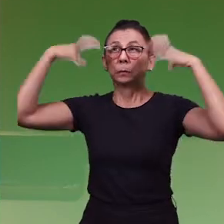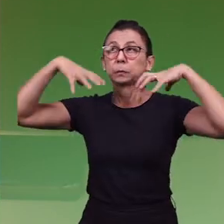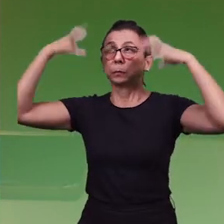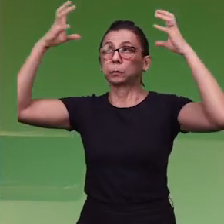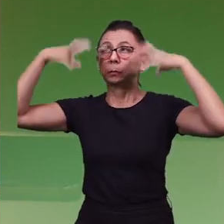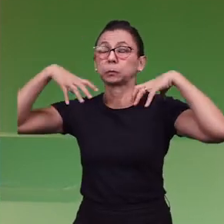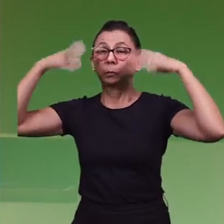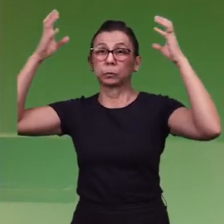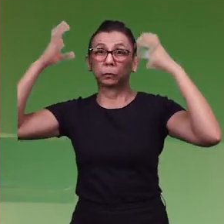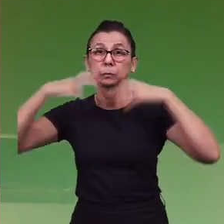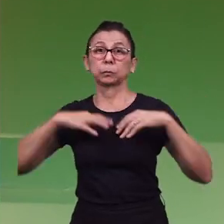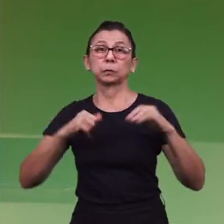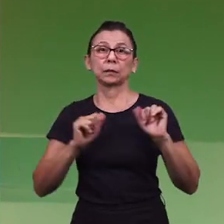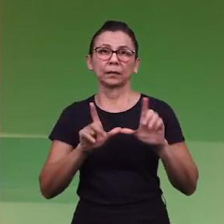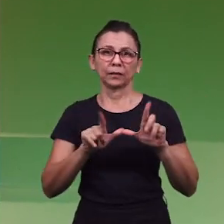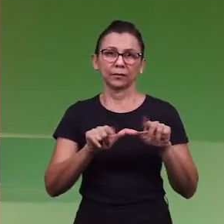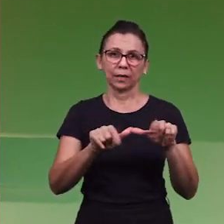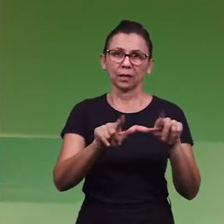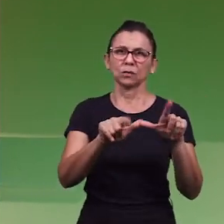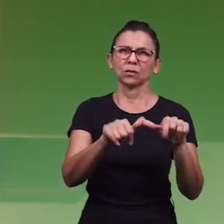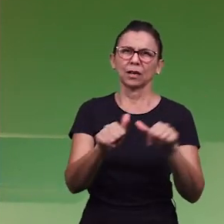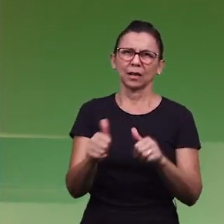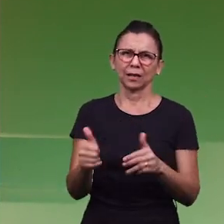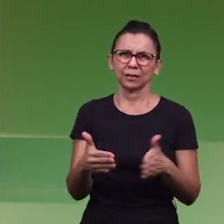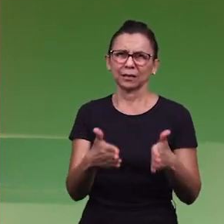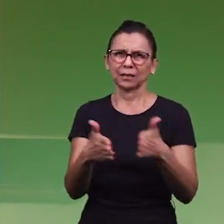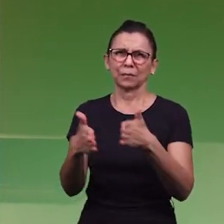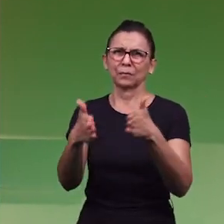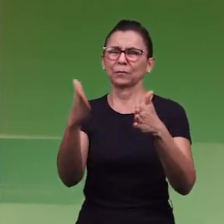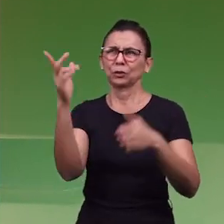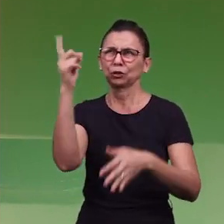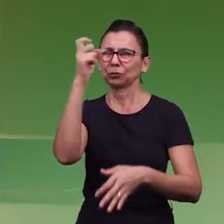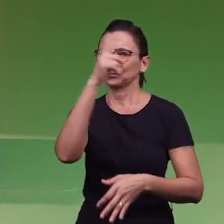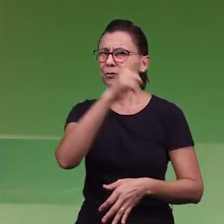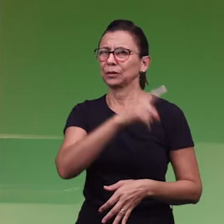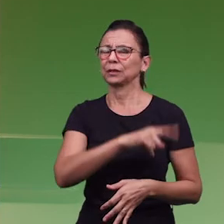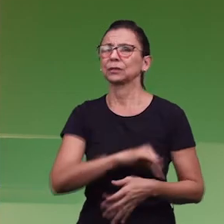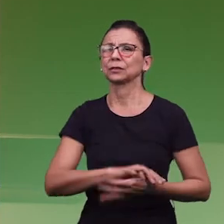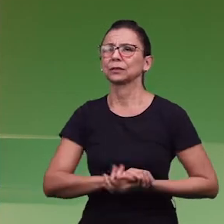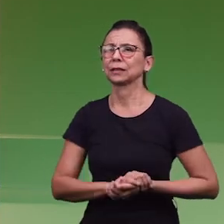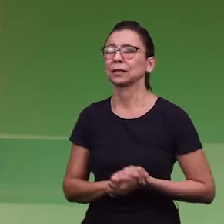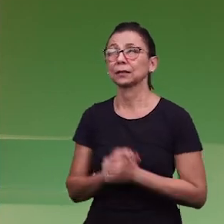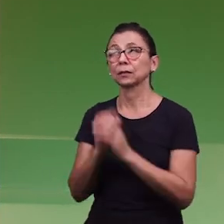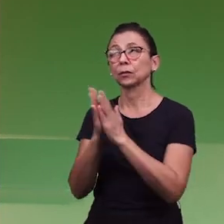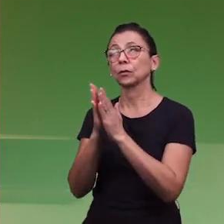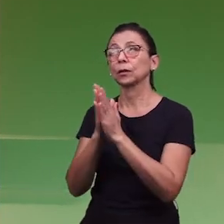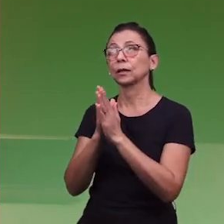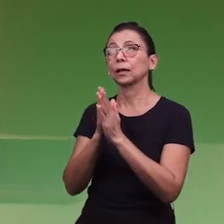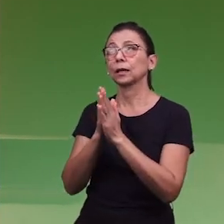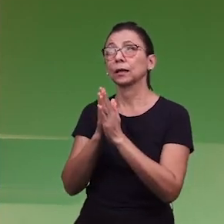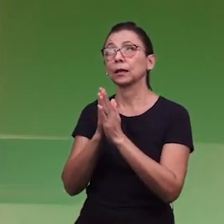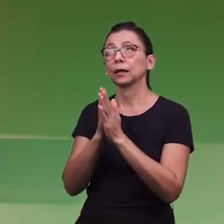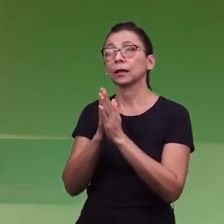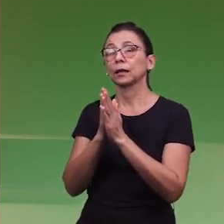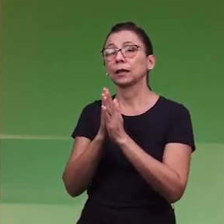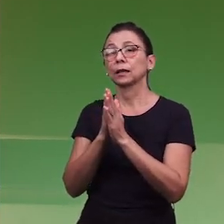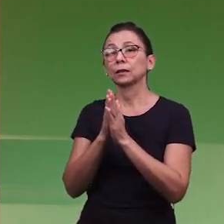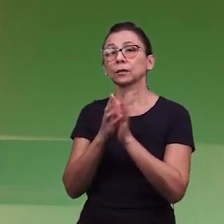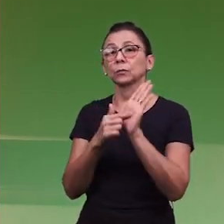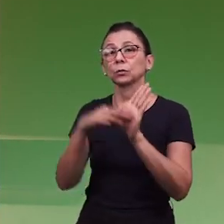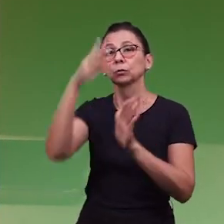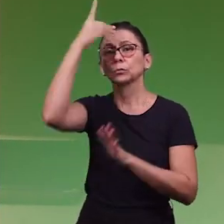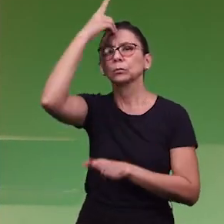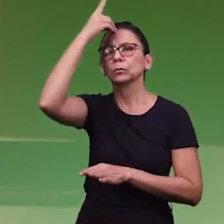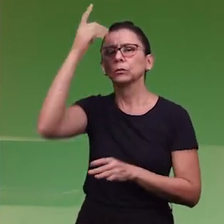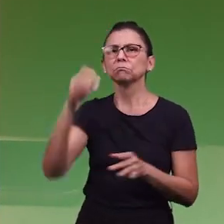com aquilo, uma viagem de carro, as estradas também, chovendo muito. Oraram ao Senhor, e ali o Senhor deu um dom espiritual. O dom